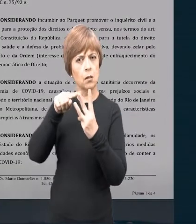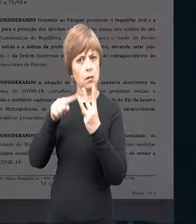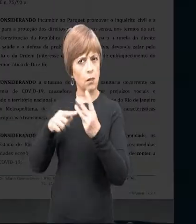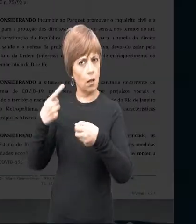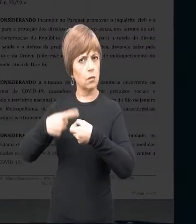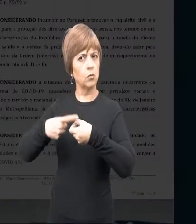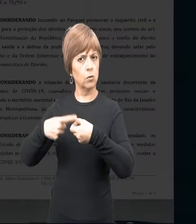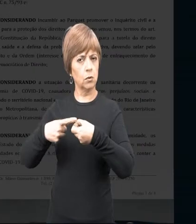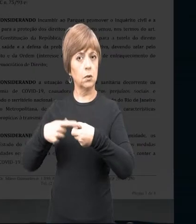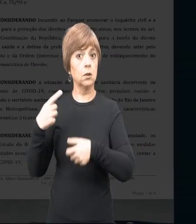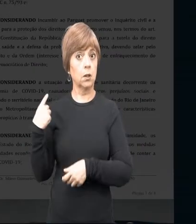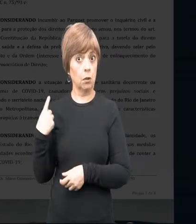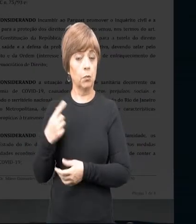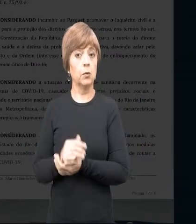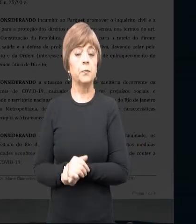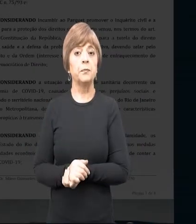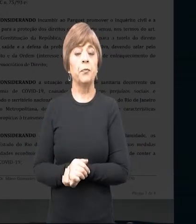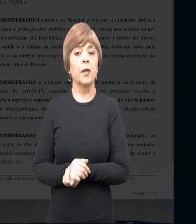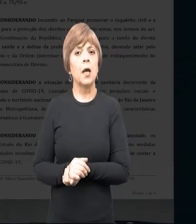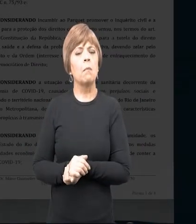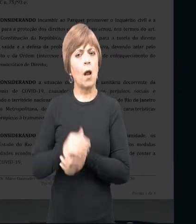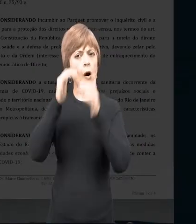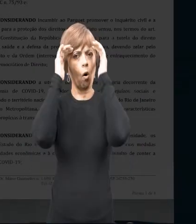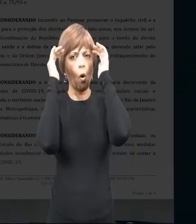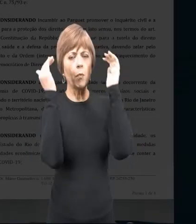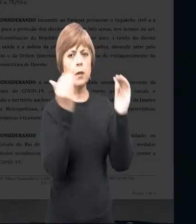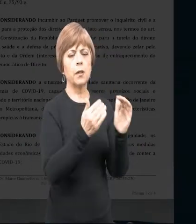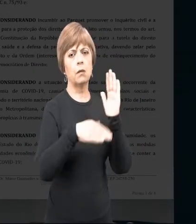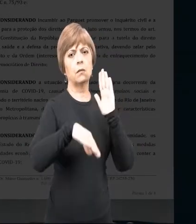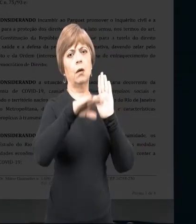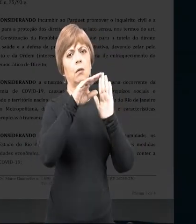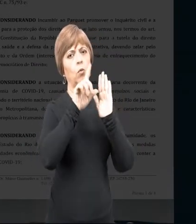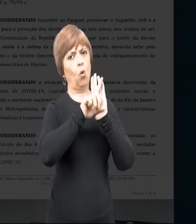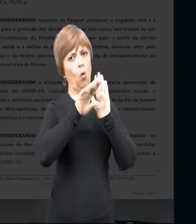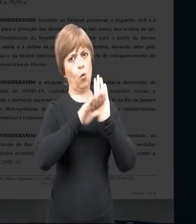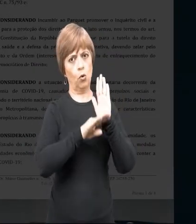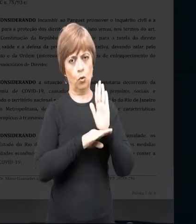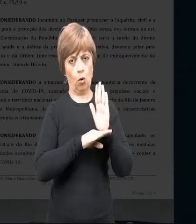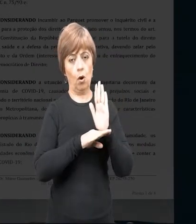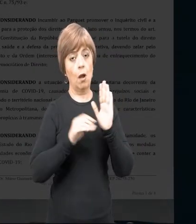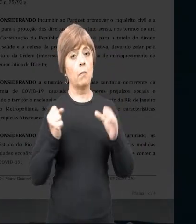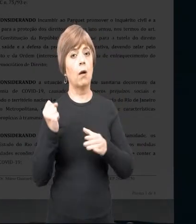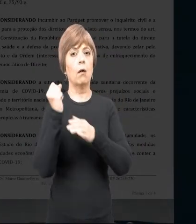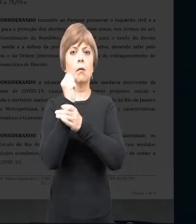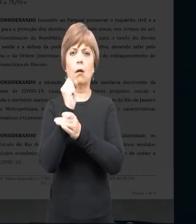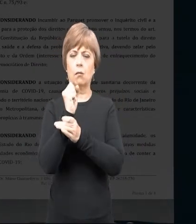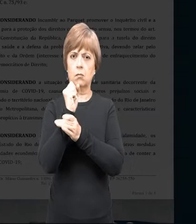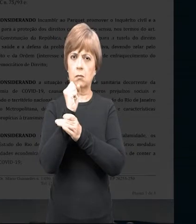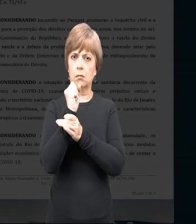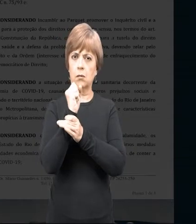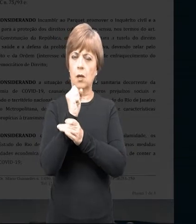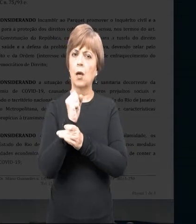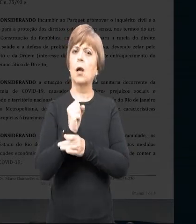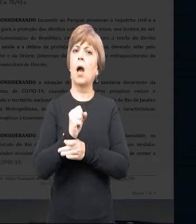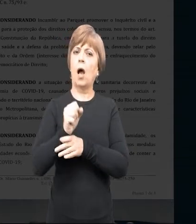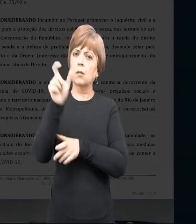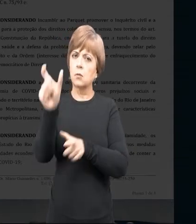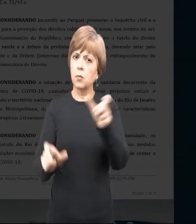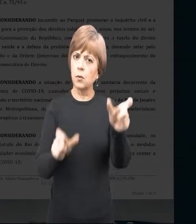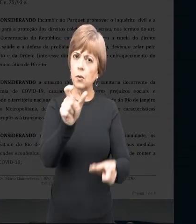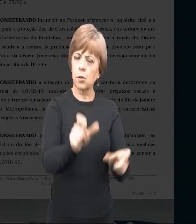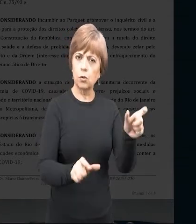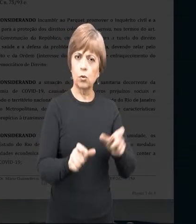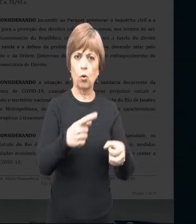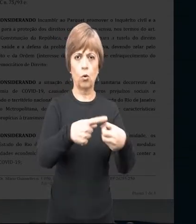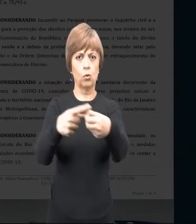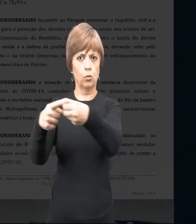Japeri para que seja cumprido esse protocolo, para que dê garantia, segurança aos cidadãos desses municípios de que